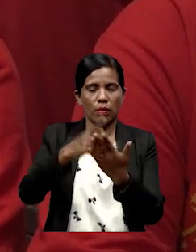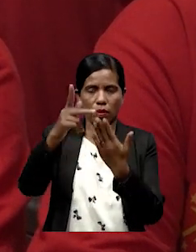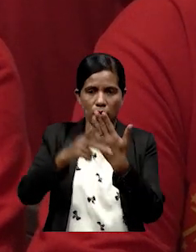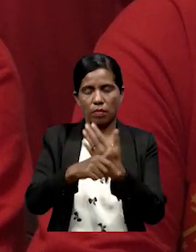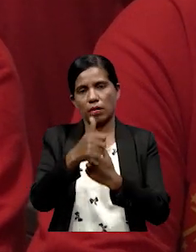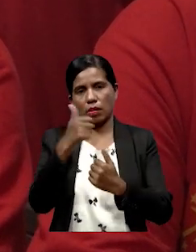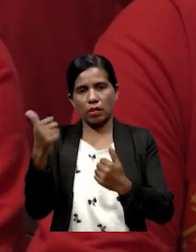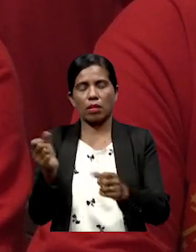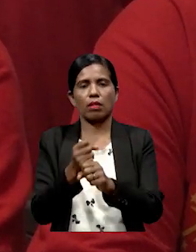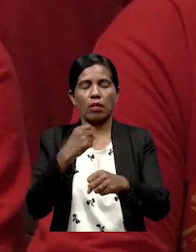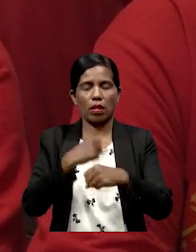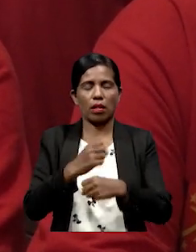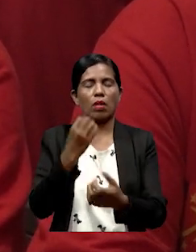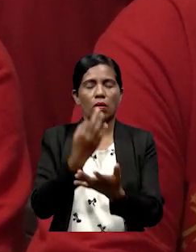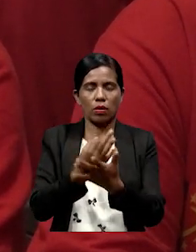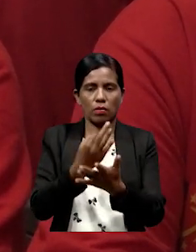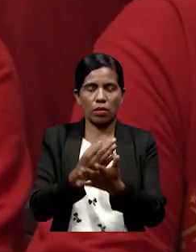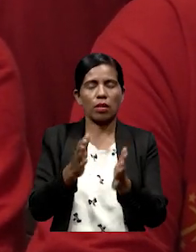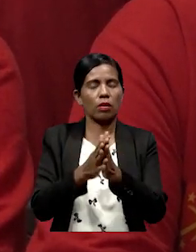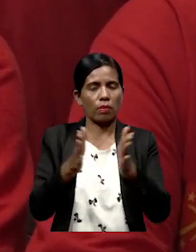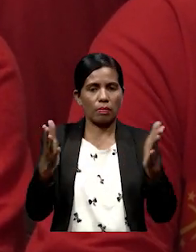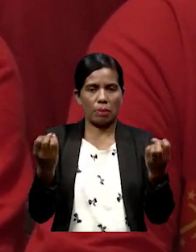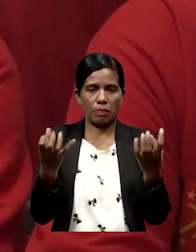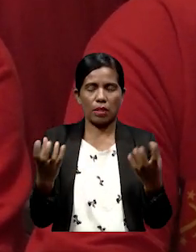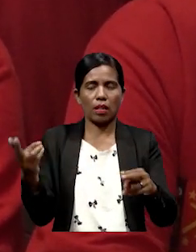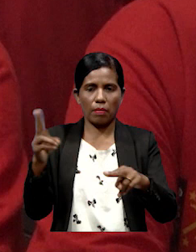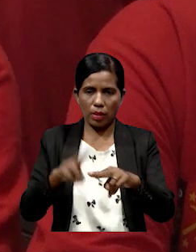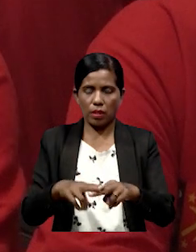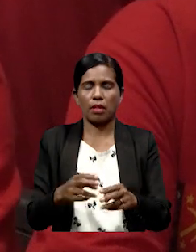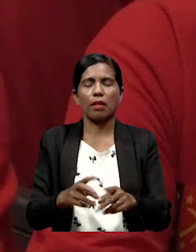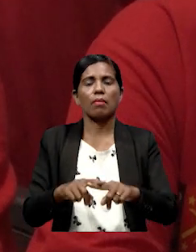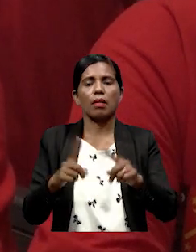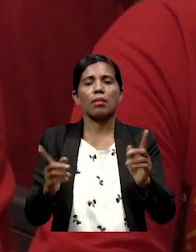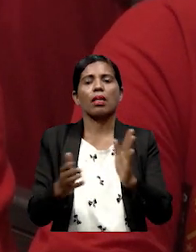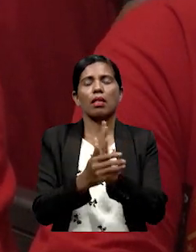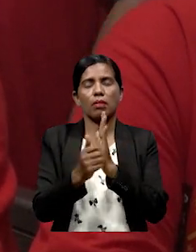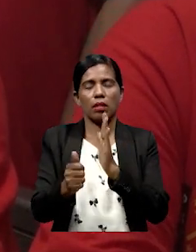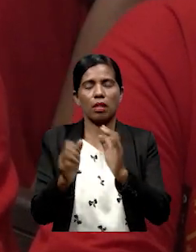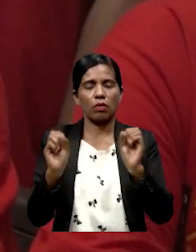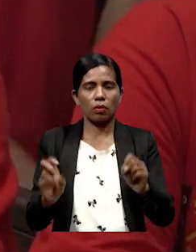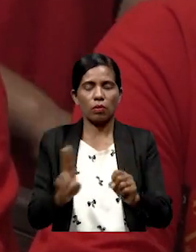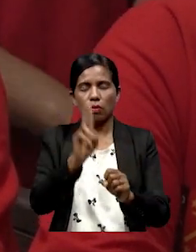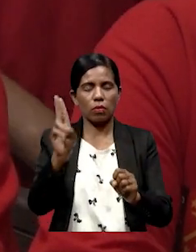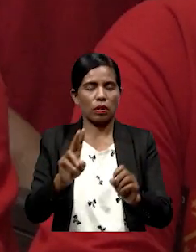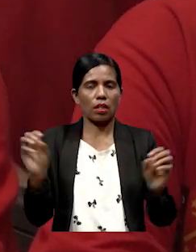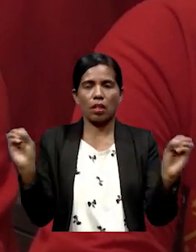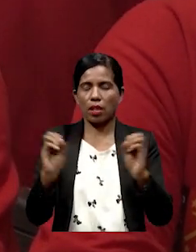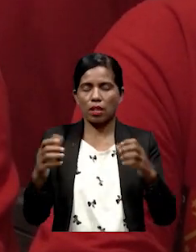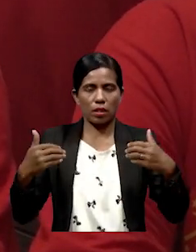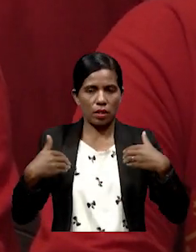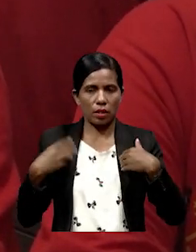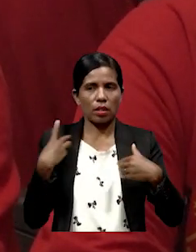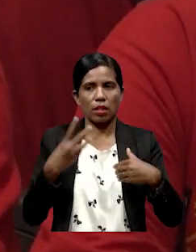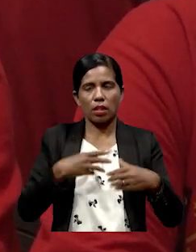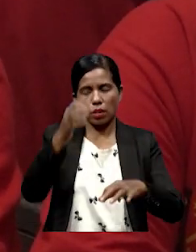nebe halo orçamento nessa botan. Mas bem capacidade atu executa la iha. Situação ne halo ita